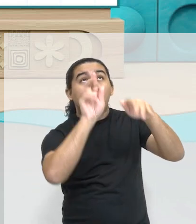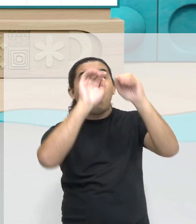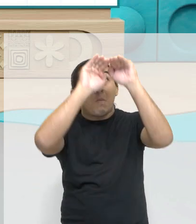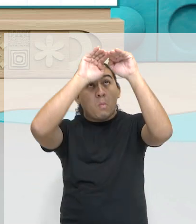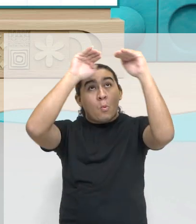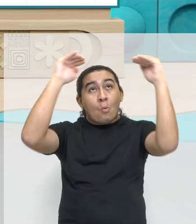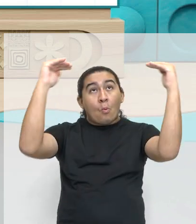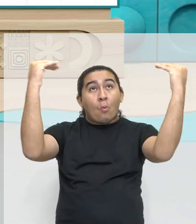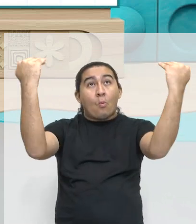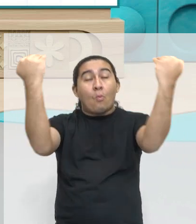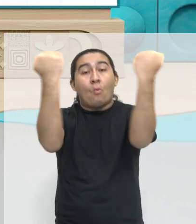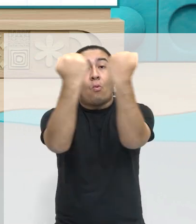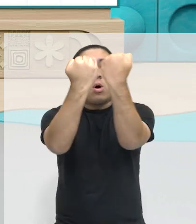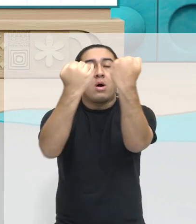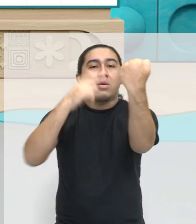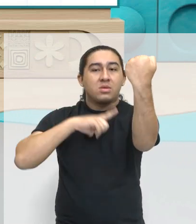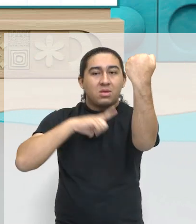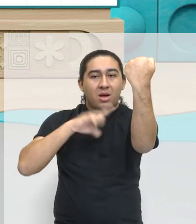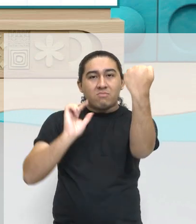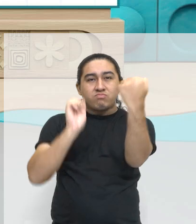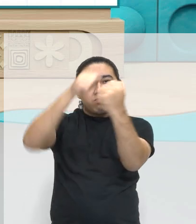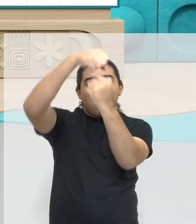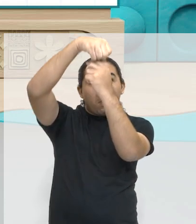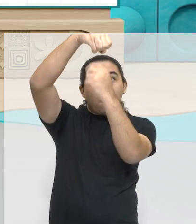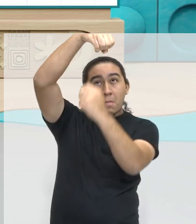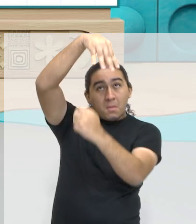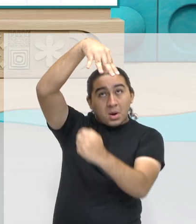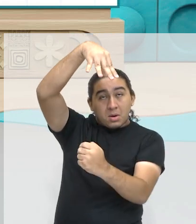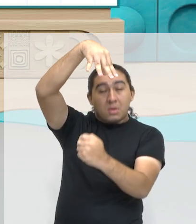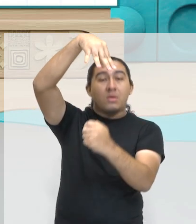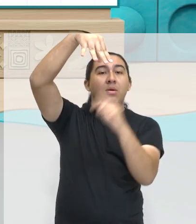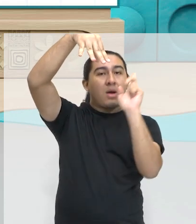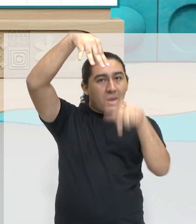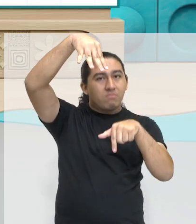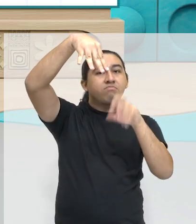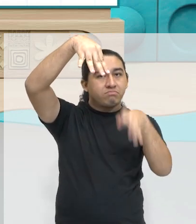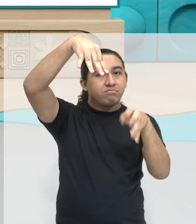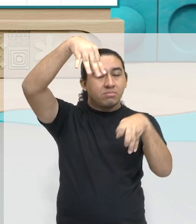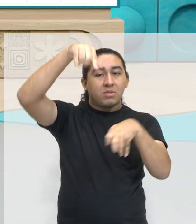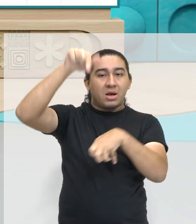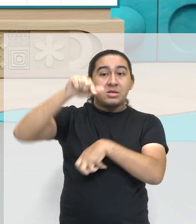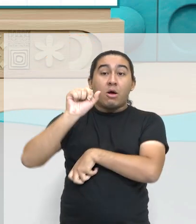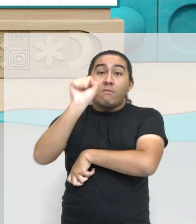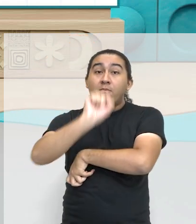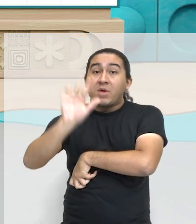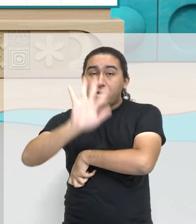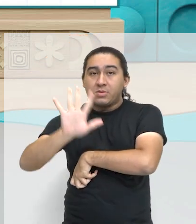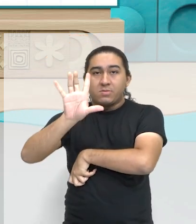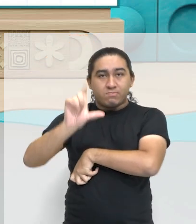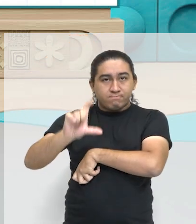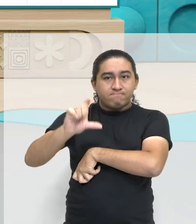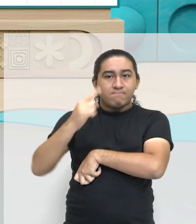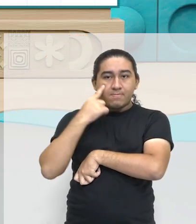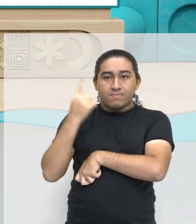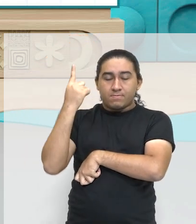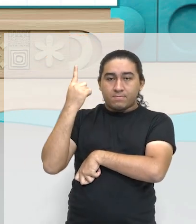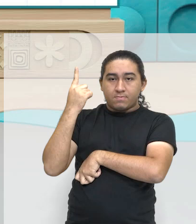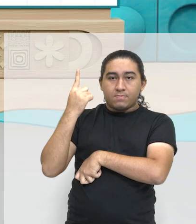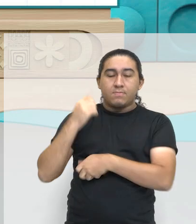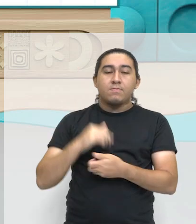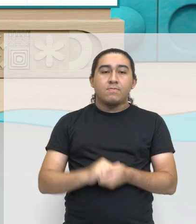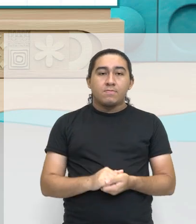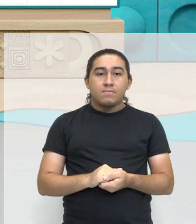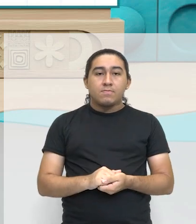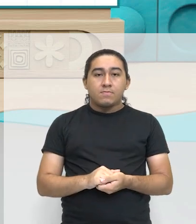os assentos são as cadeiras. O público são as pessoas que vão assistir. Então, esse aí é o interior, é o